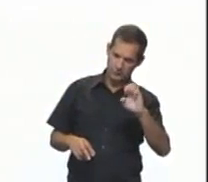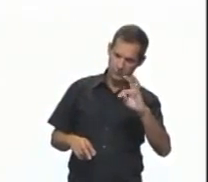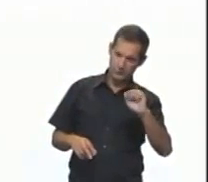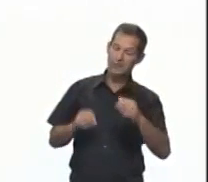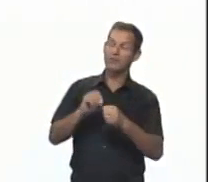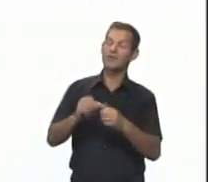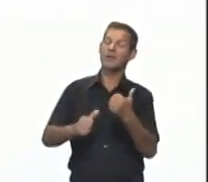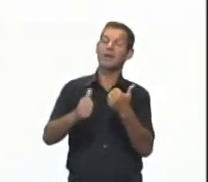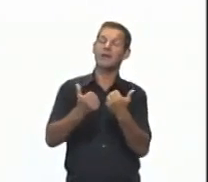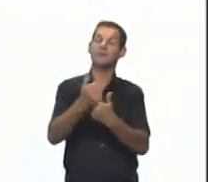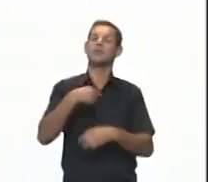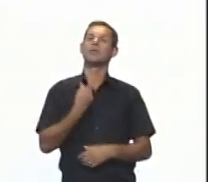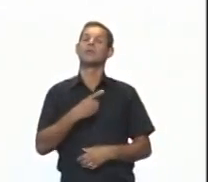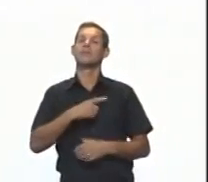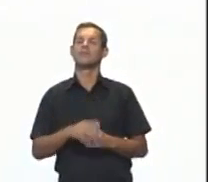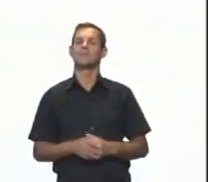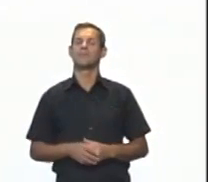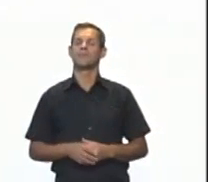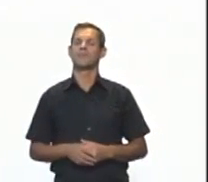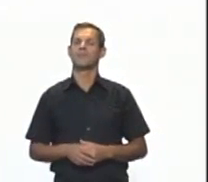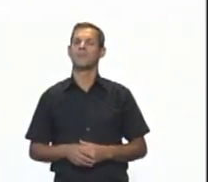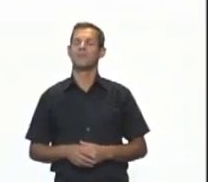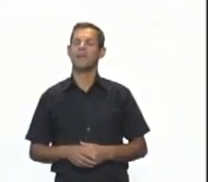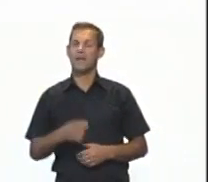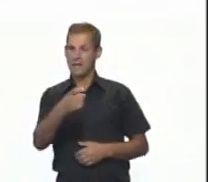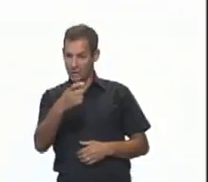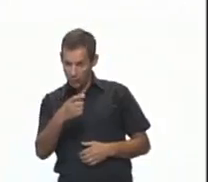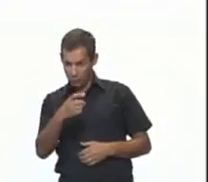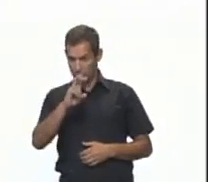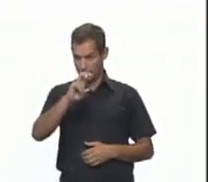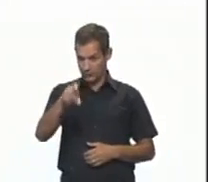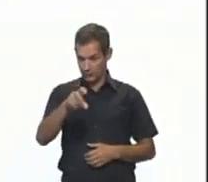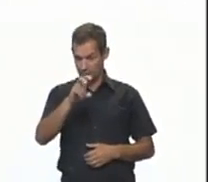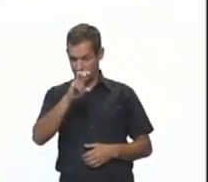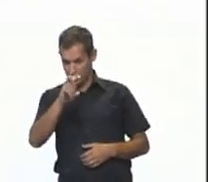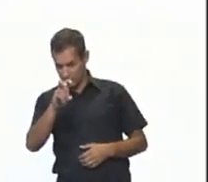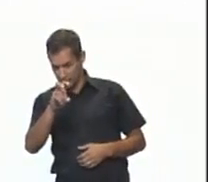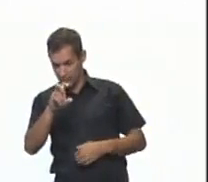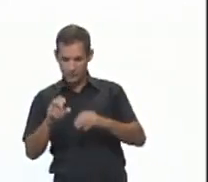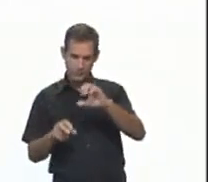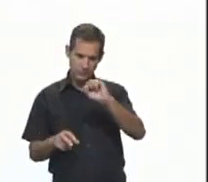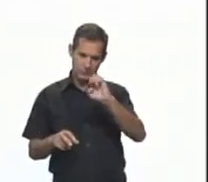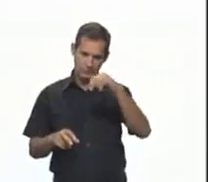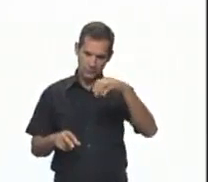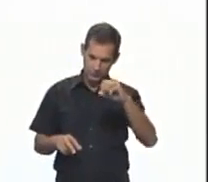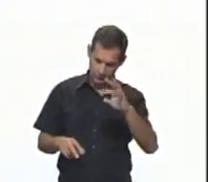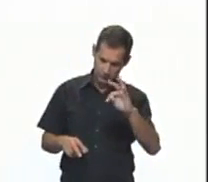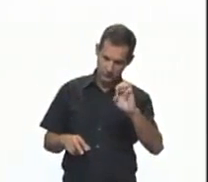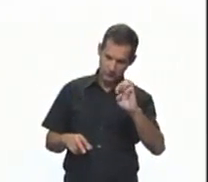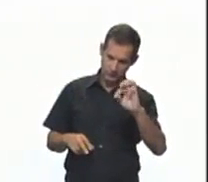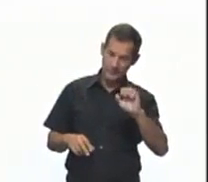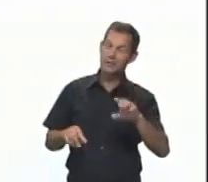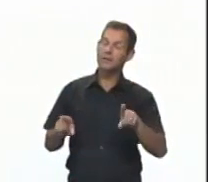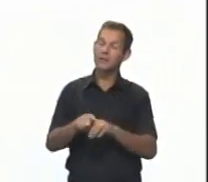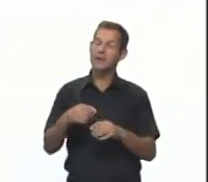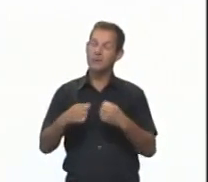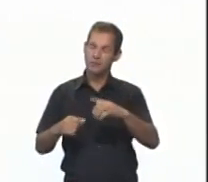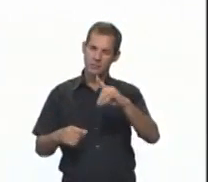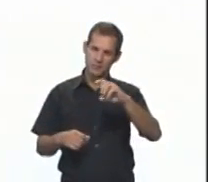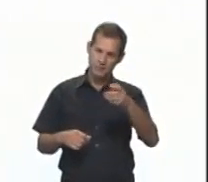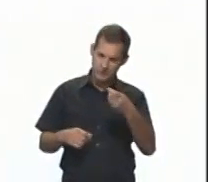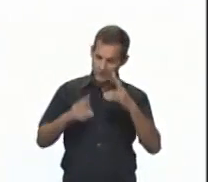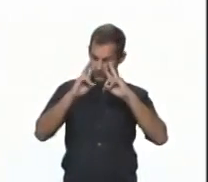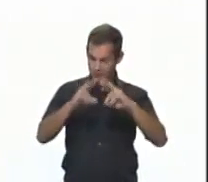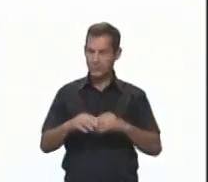mudança, o que nós vamos ter? O x é 5,5 seno de θ e nós também vamos precisar do dx, porque observe